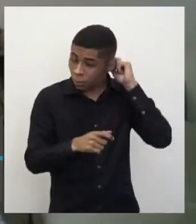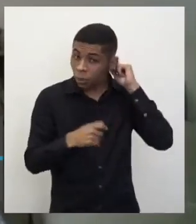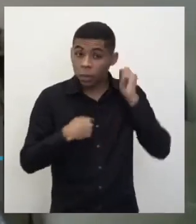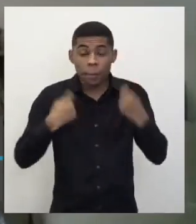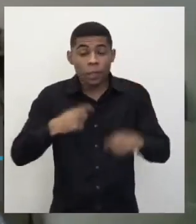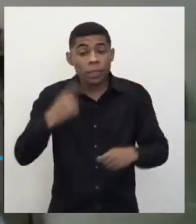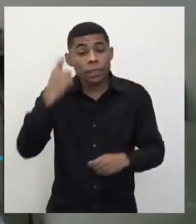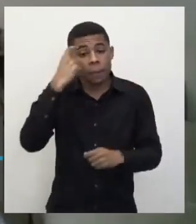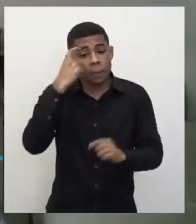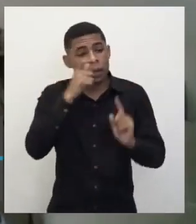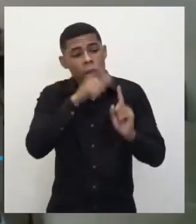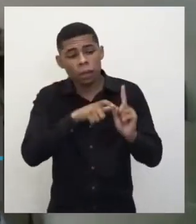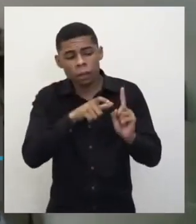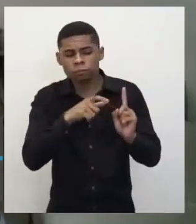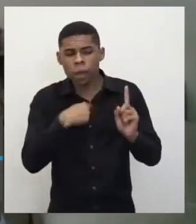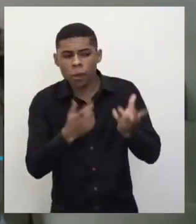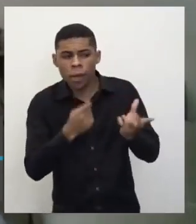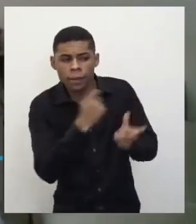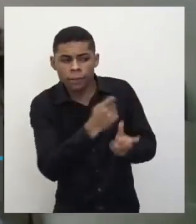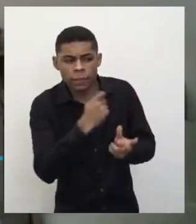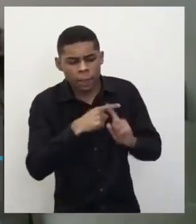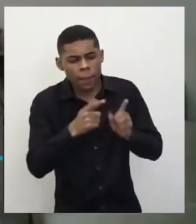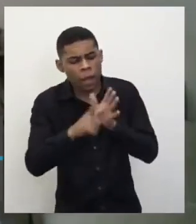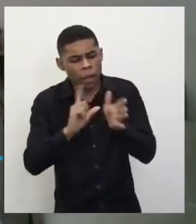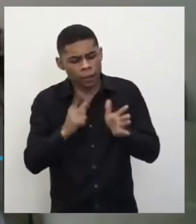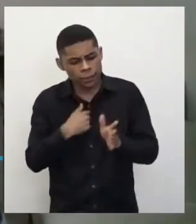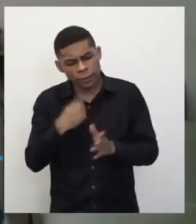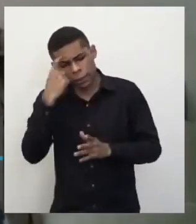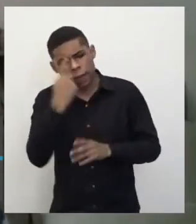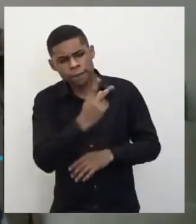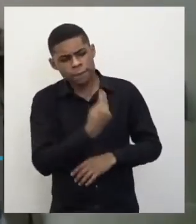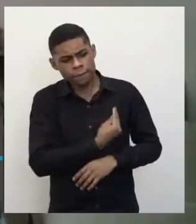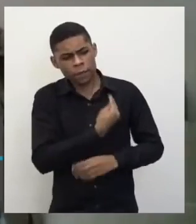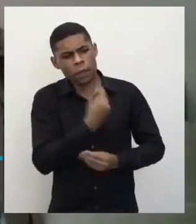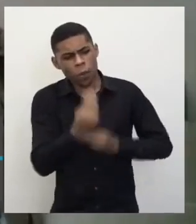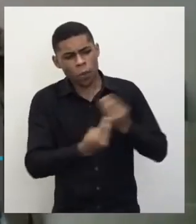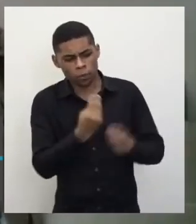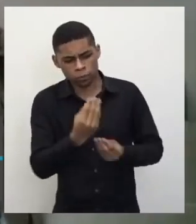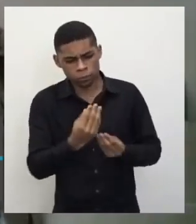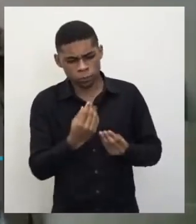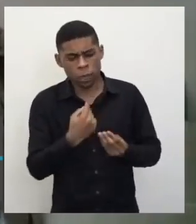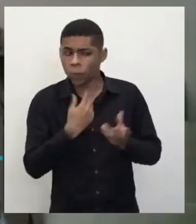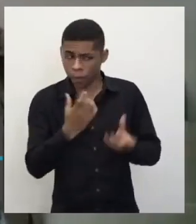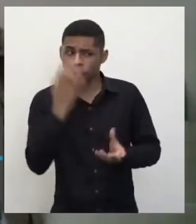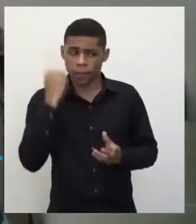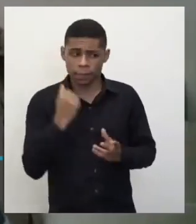saber sobre o quê? Né? Fora a vida da pessoa, mas muito do